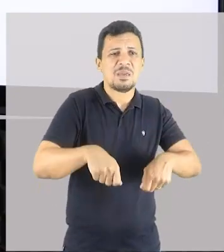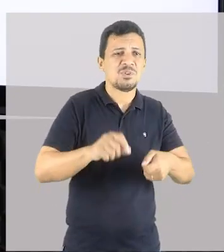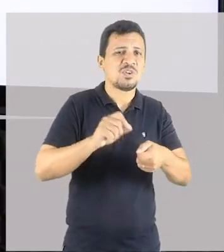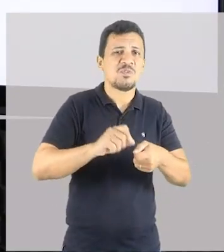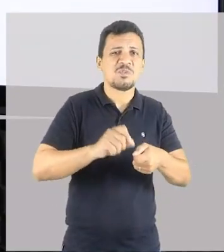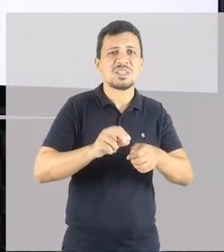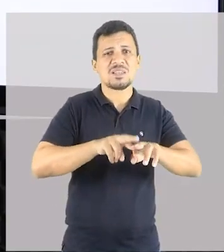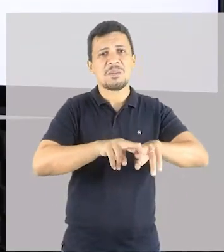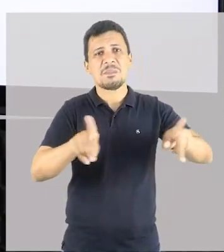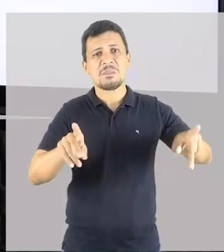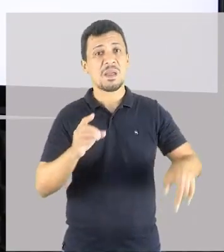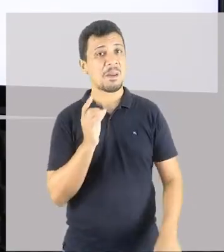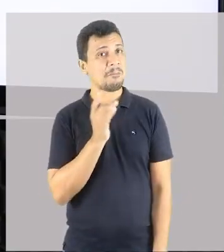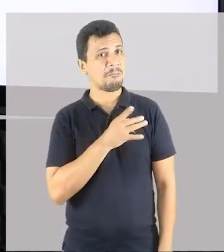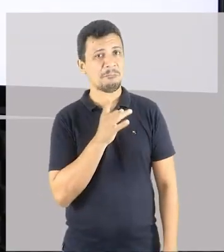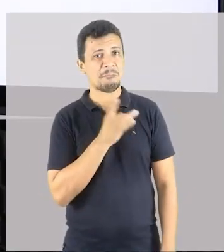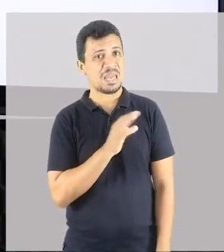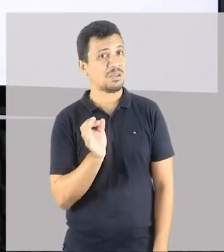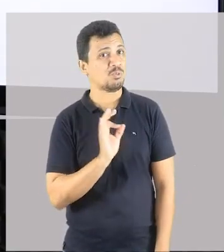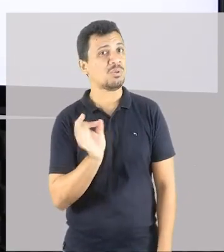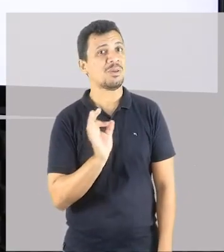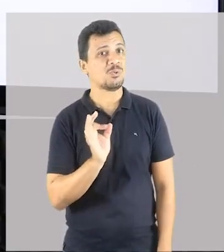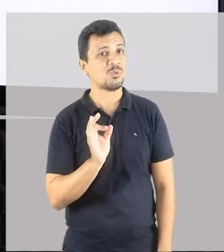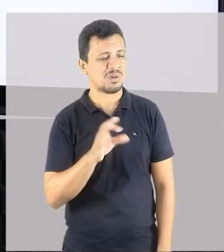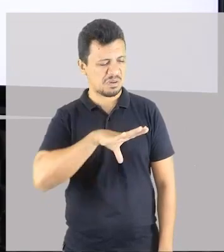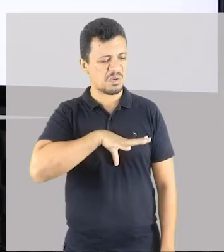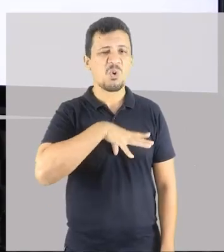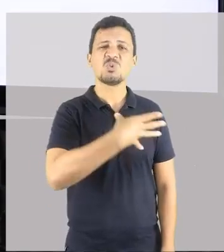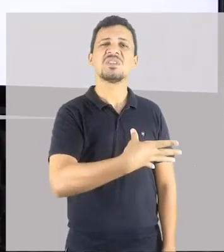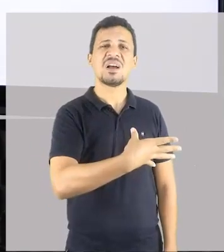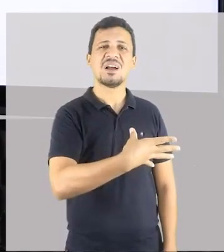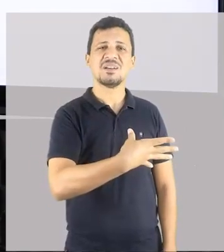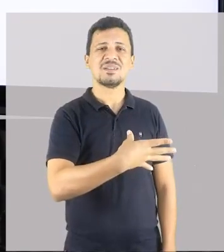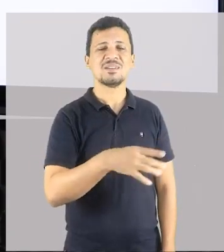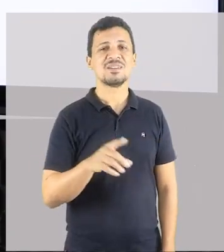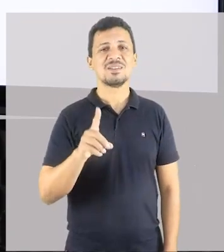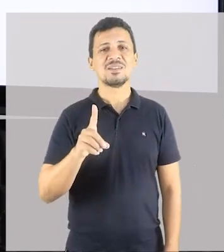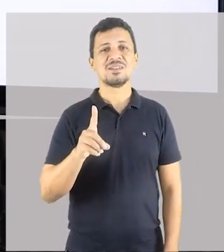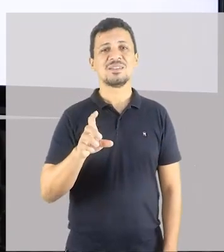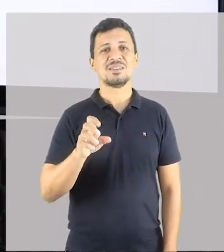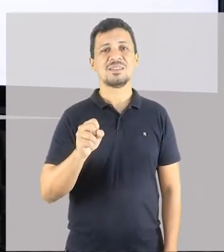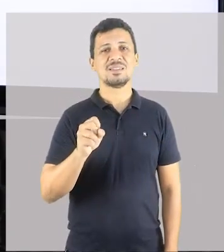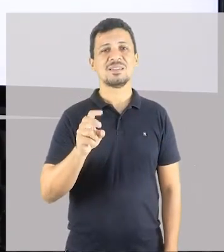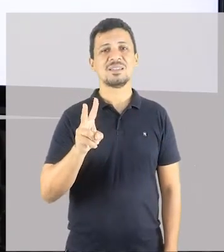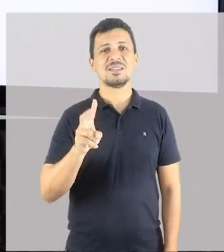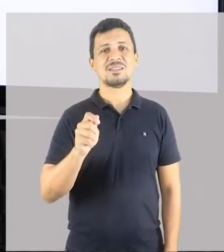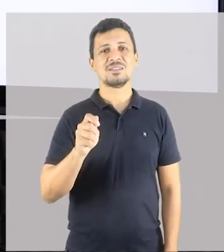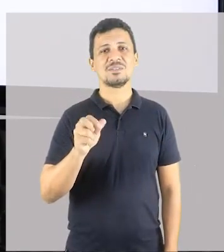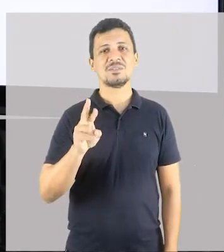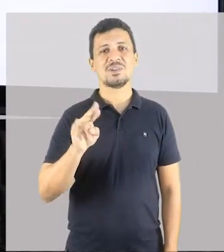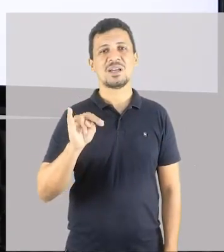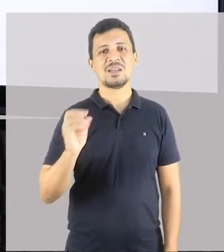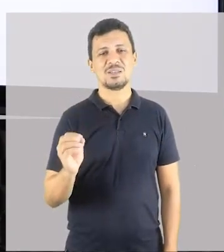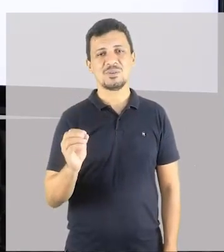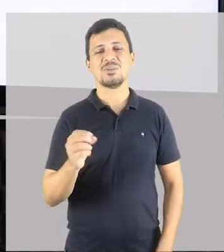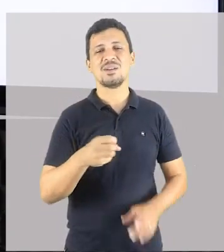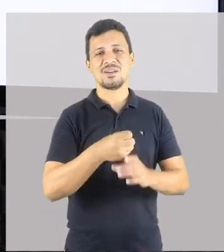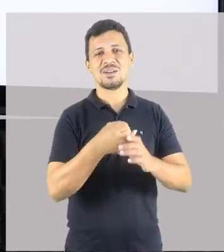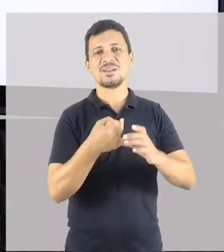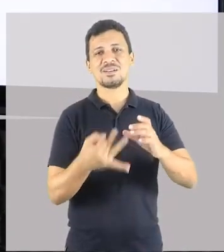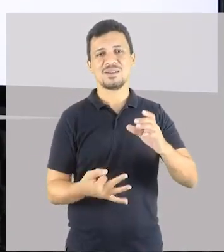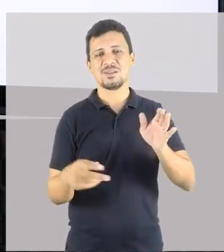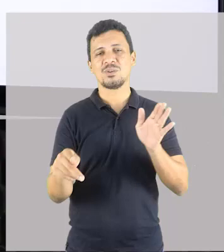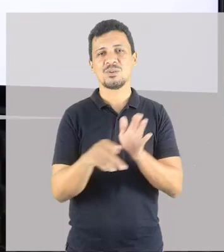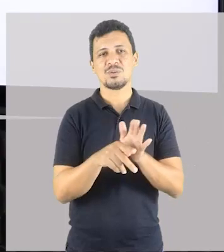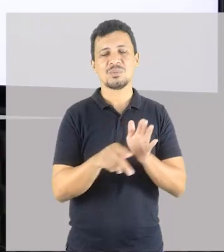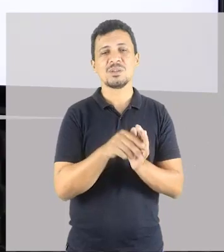diferentes, não ter medo, né, de ousar, certo? Esses desvarios aí, muito característicos, às vezes, dentro da referência de